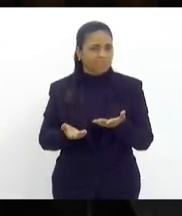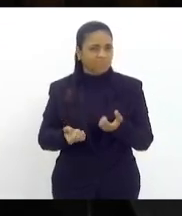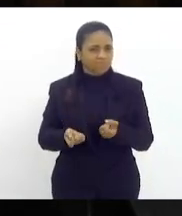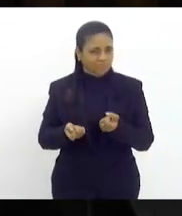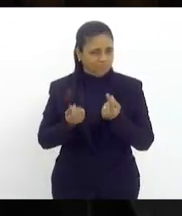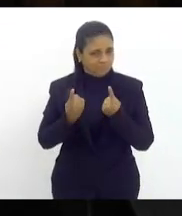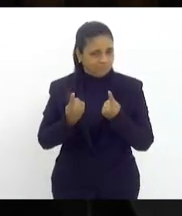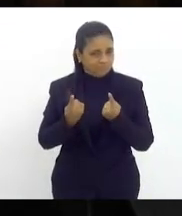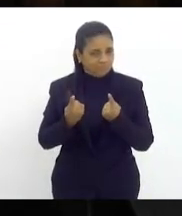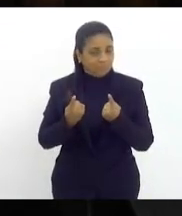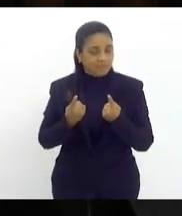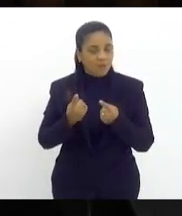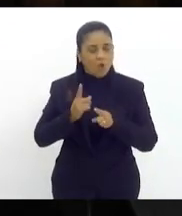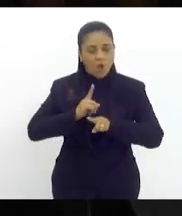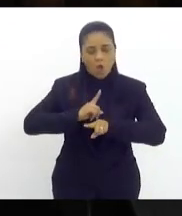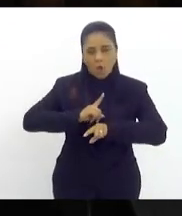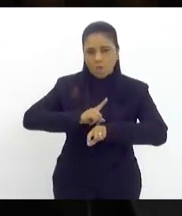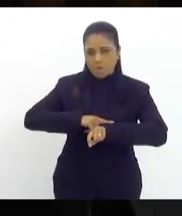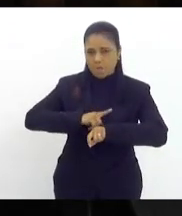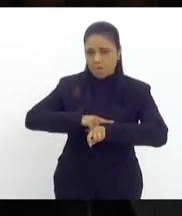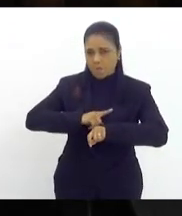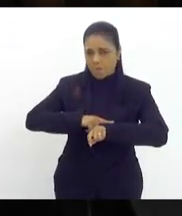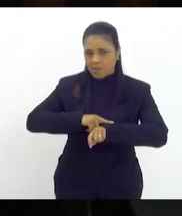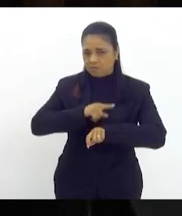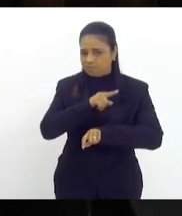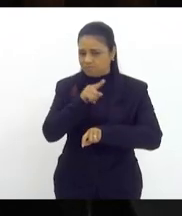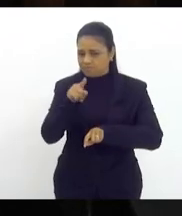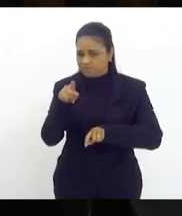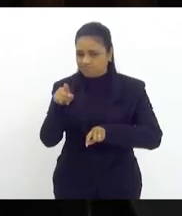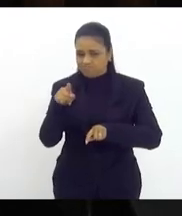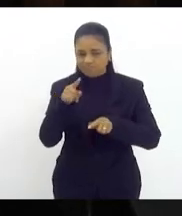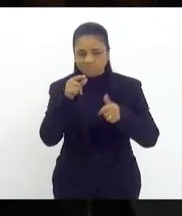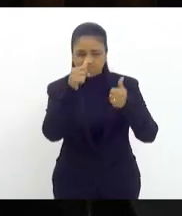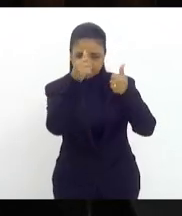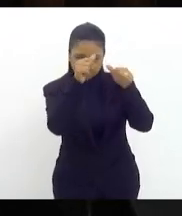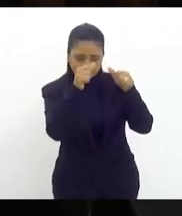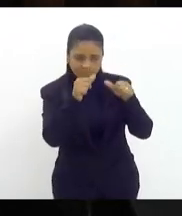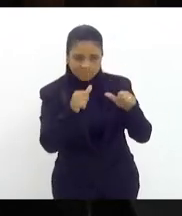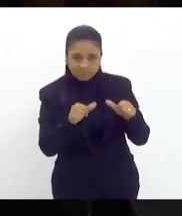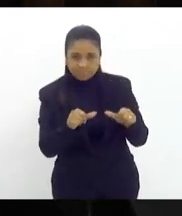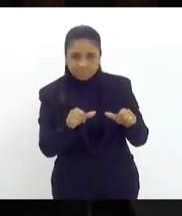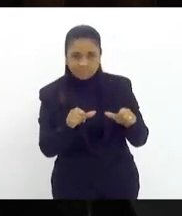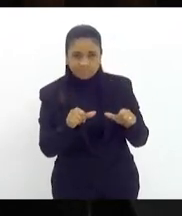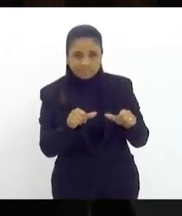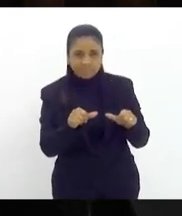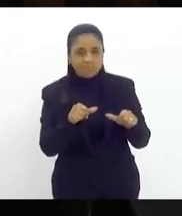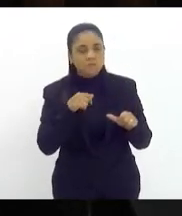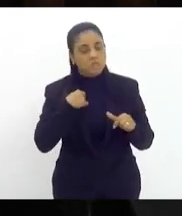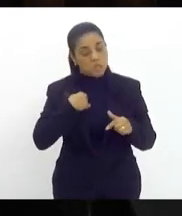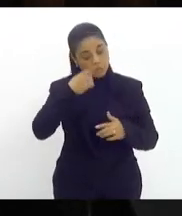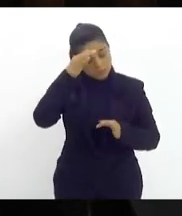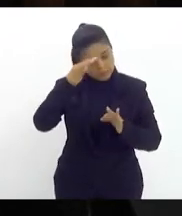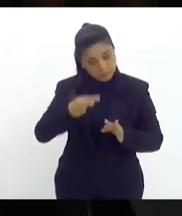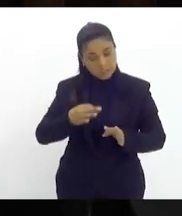chegou a hora de você começar a analisar de uma coisa eu tenho certeza